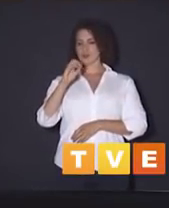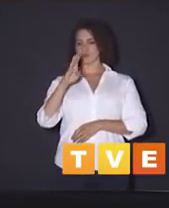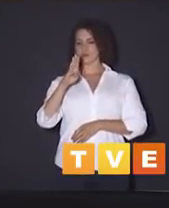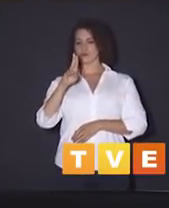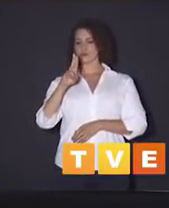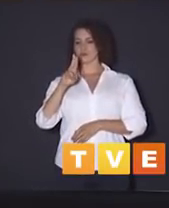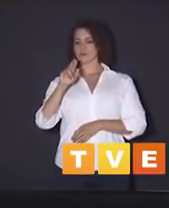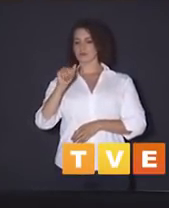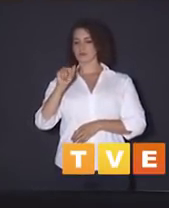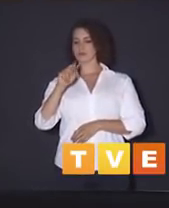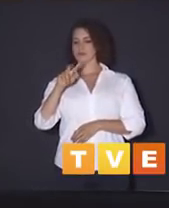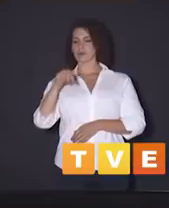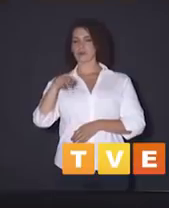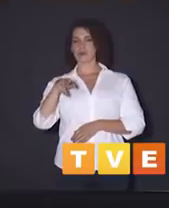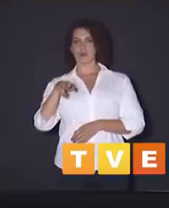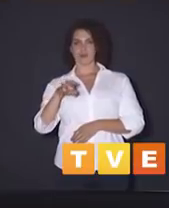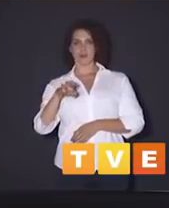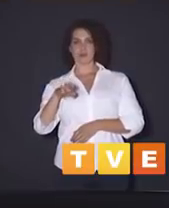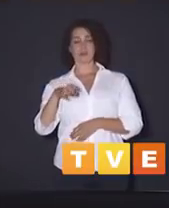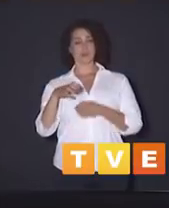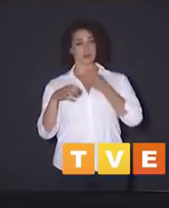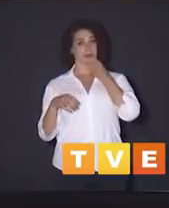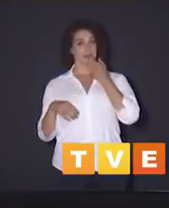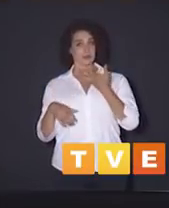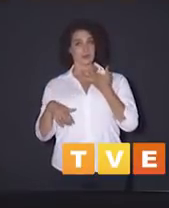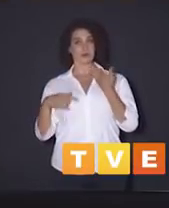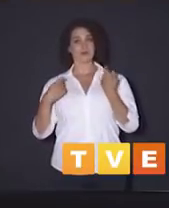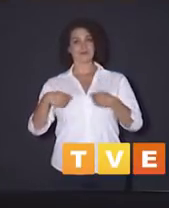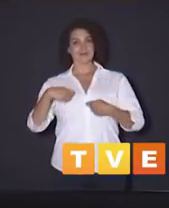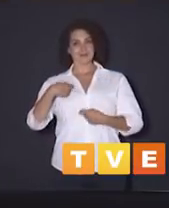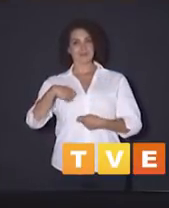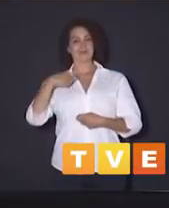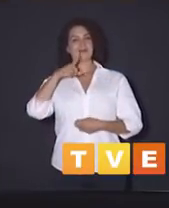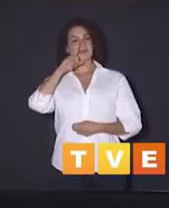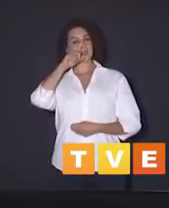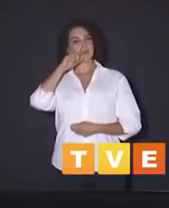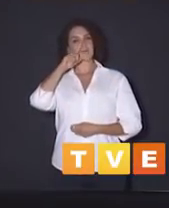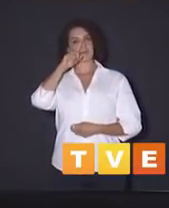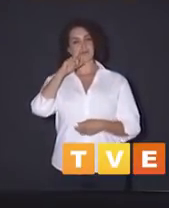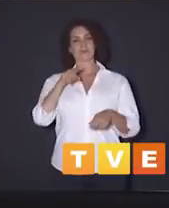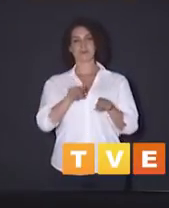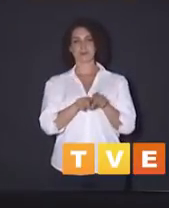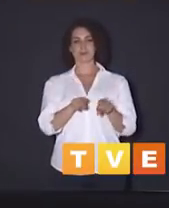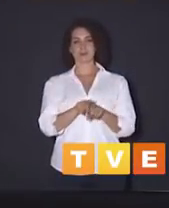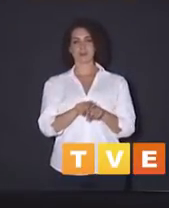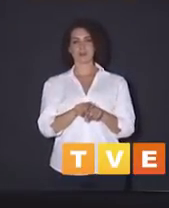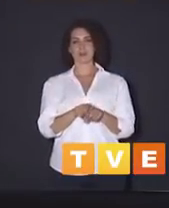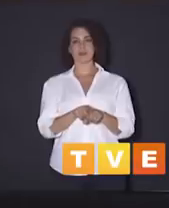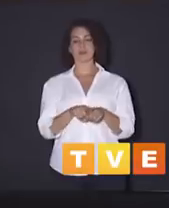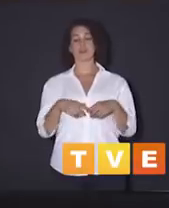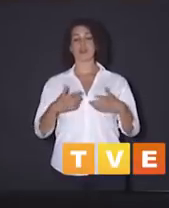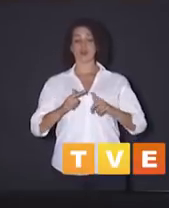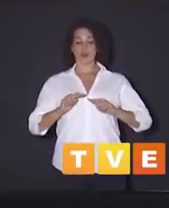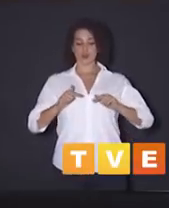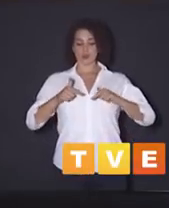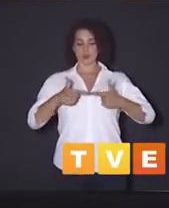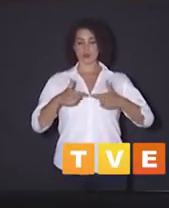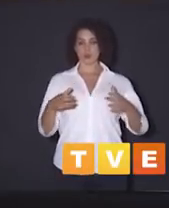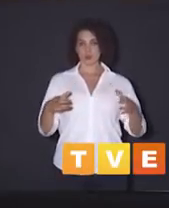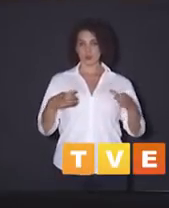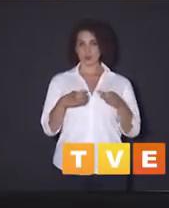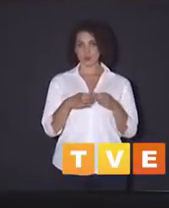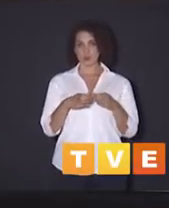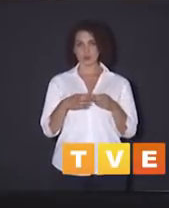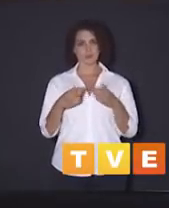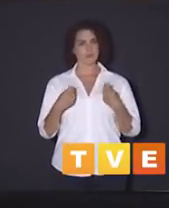bom e nós precisamos correr o risco então essa ação coletiva de qualquer forma tem